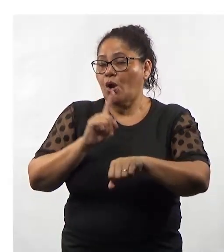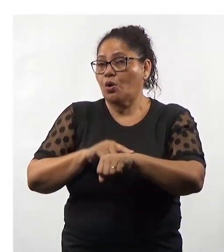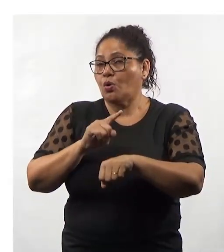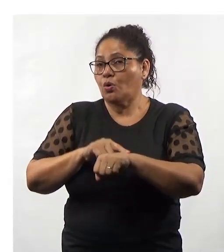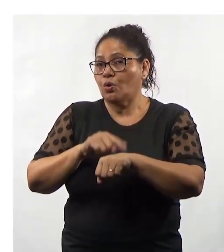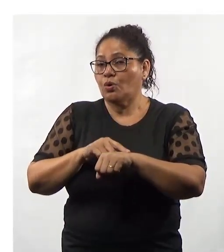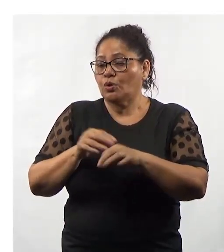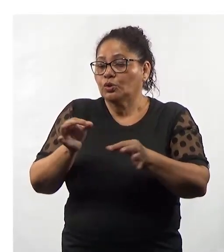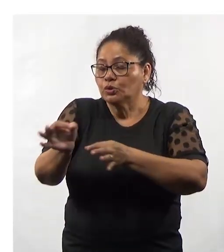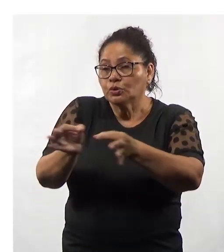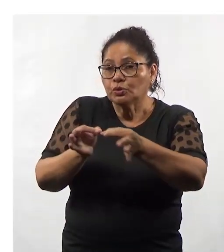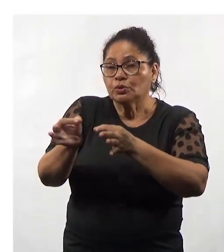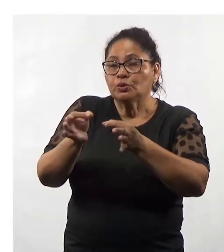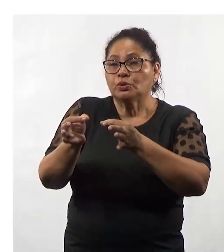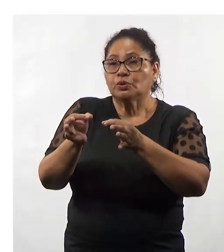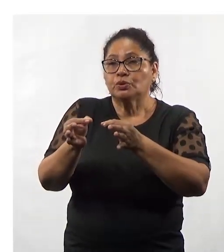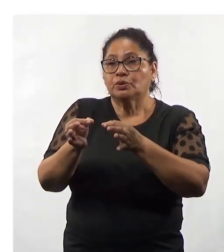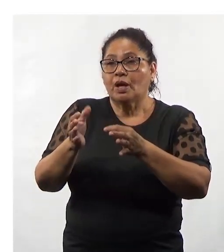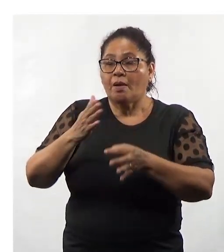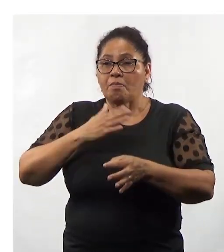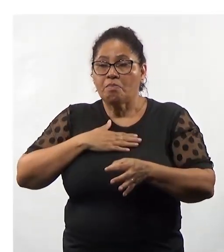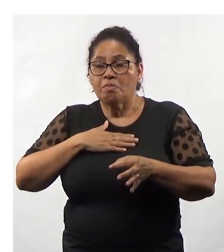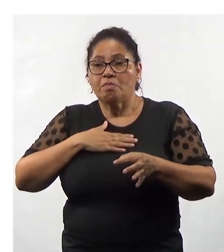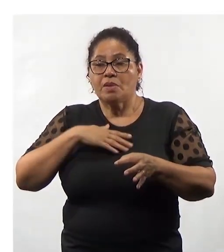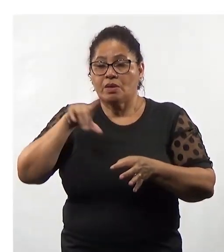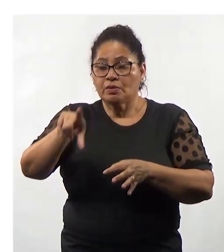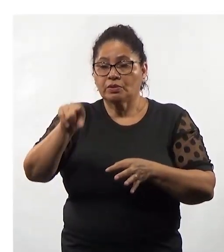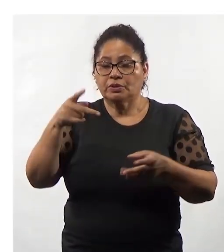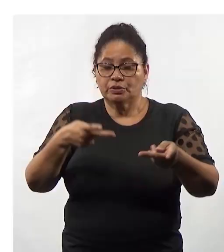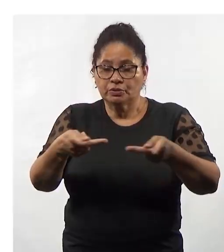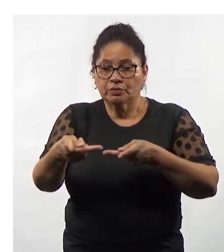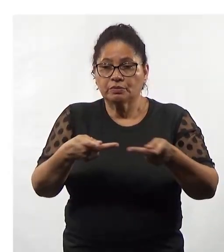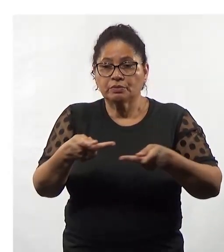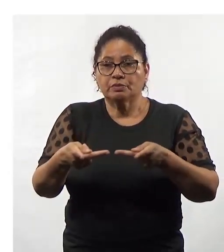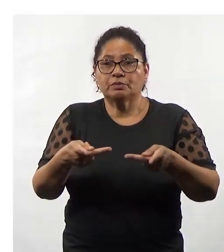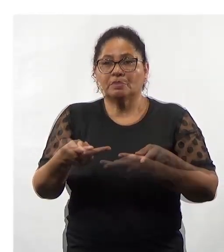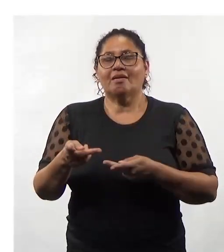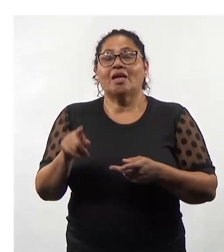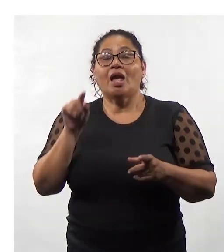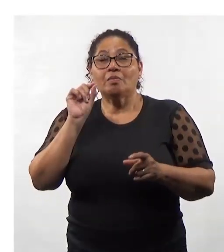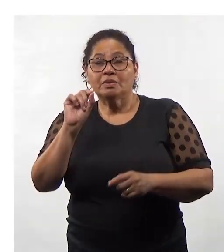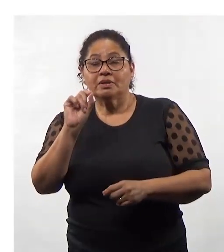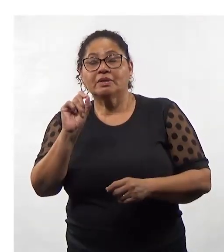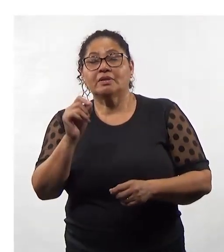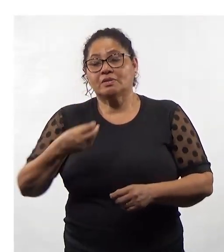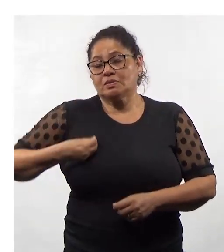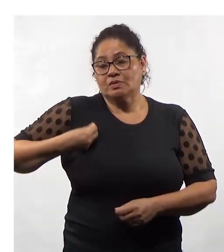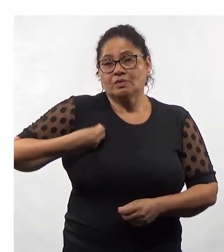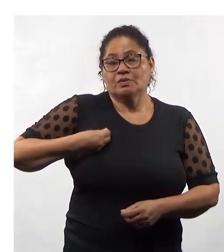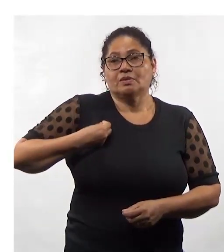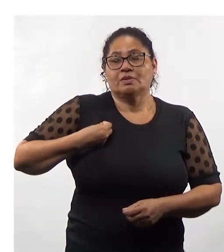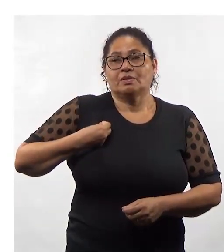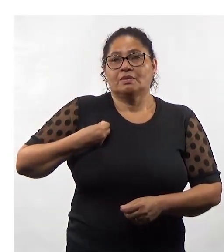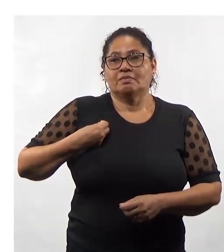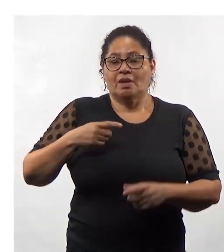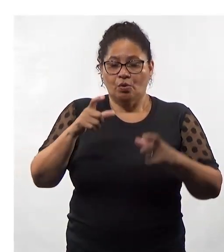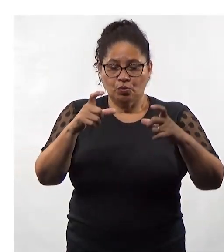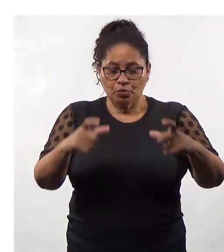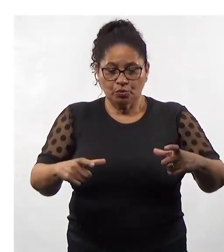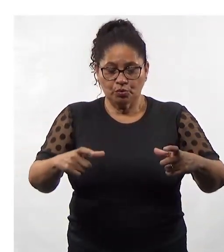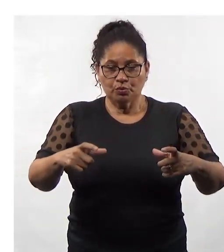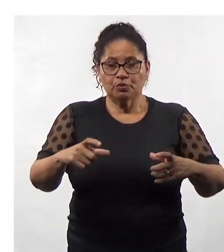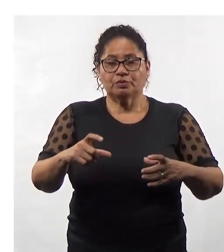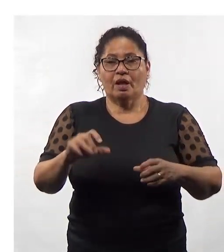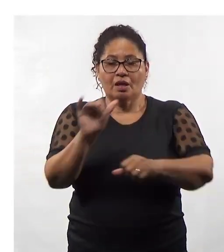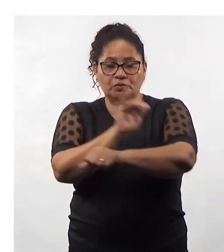de organizar a minha seleção de projetos. E é para isso que existem essas